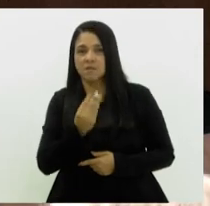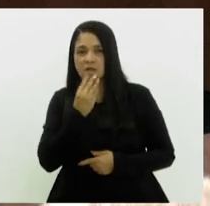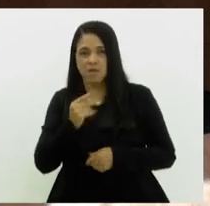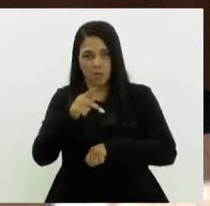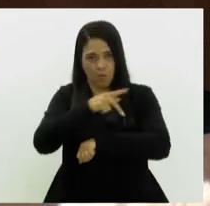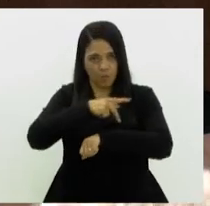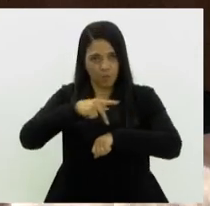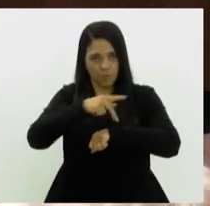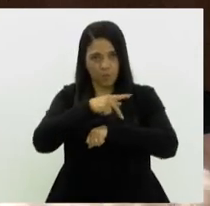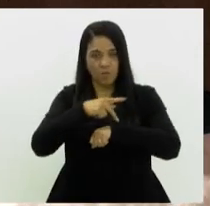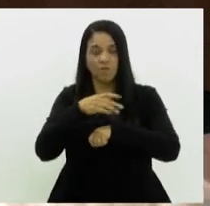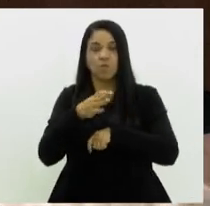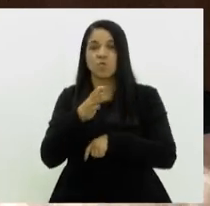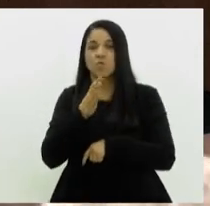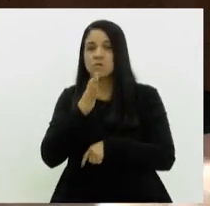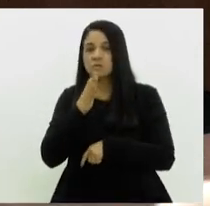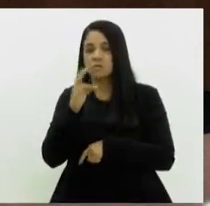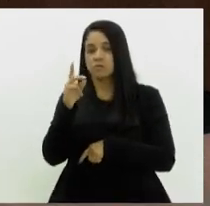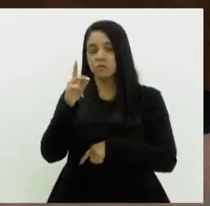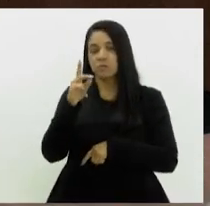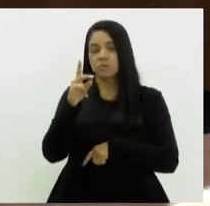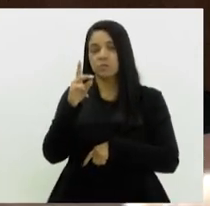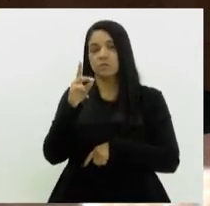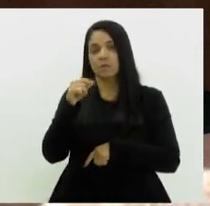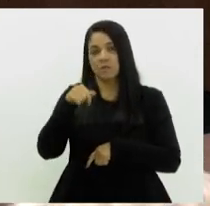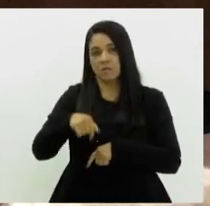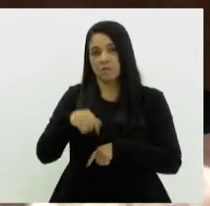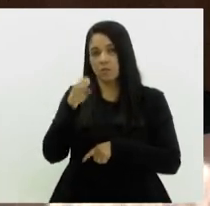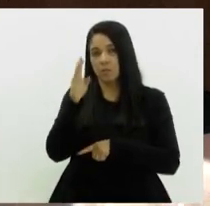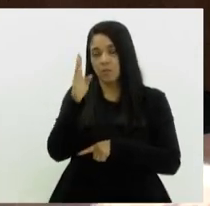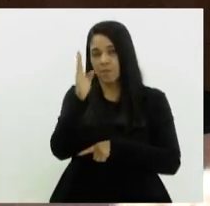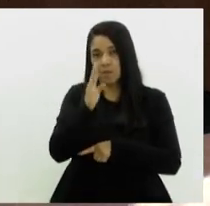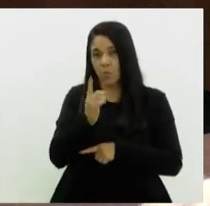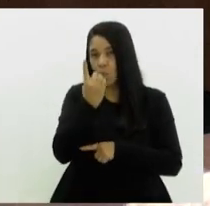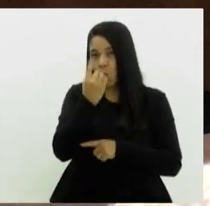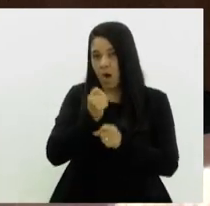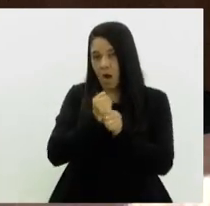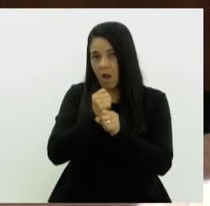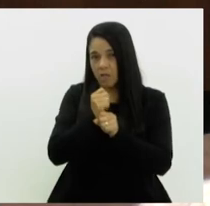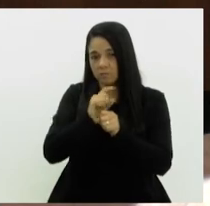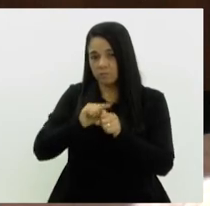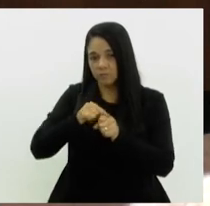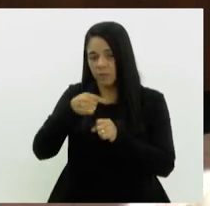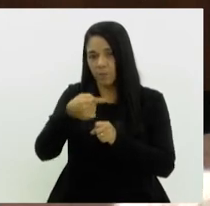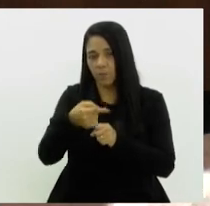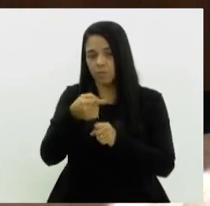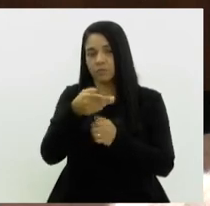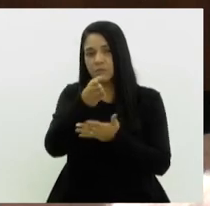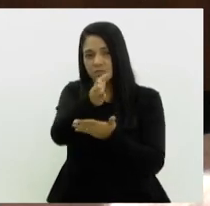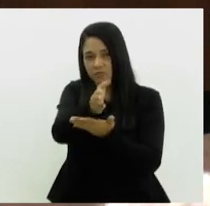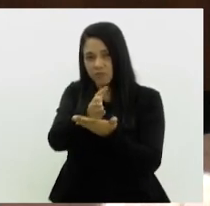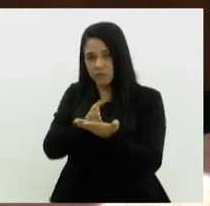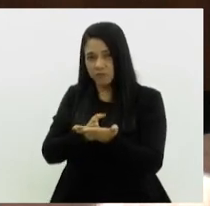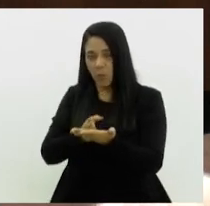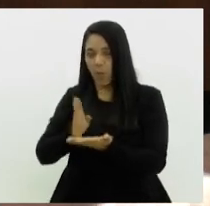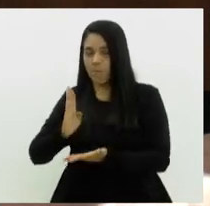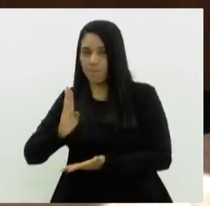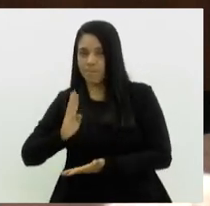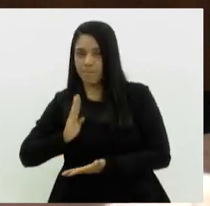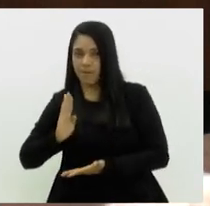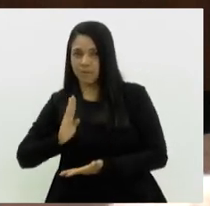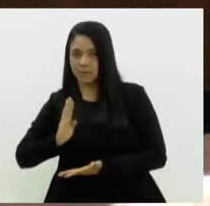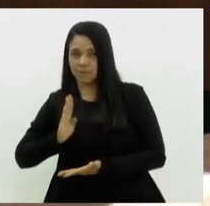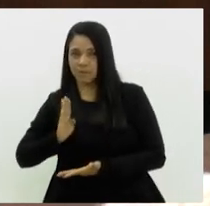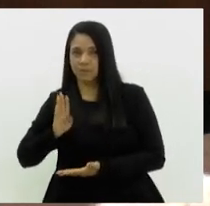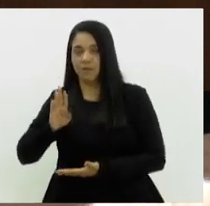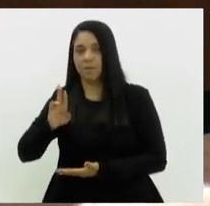reconhecido pelo Brasil um ano após a divisão daquela que era a Palestina